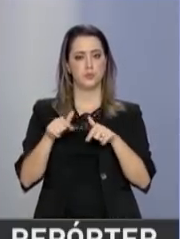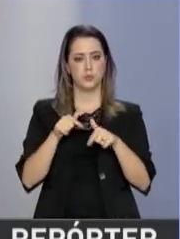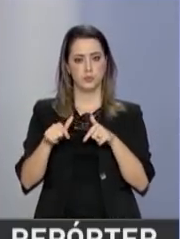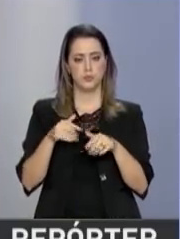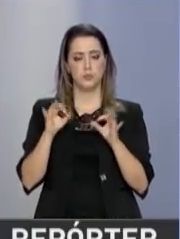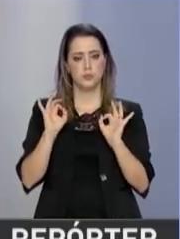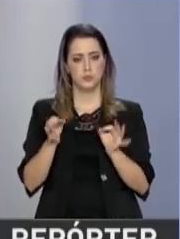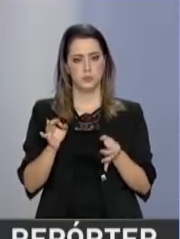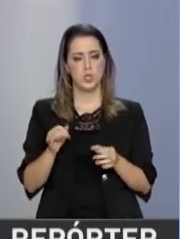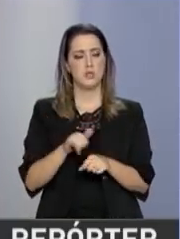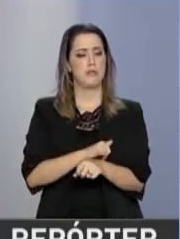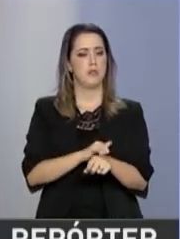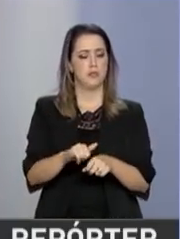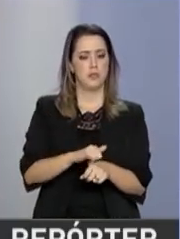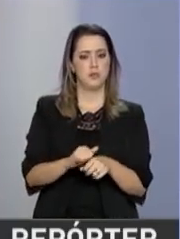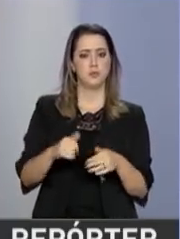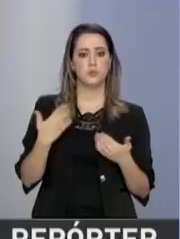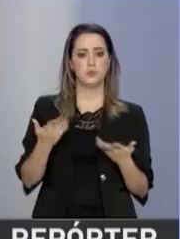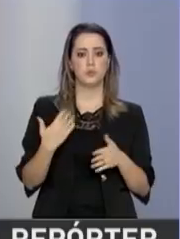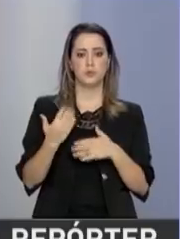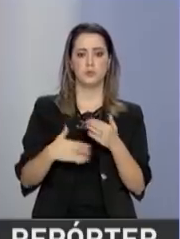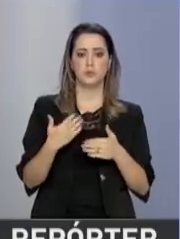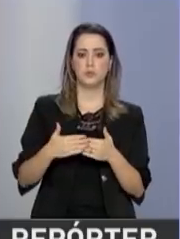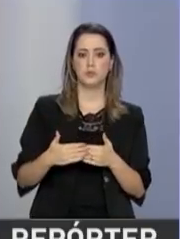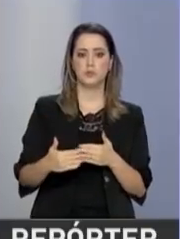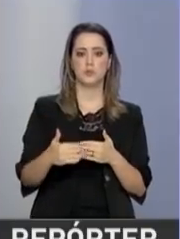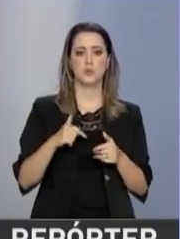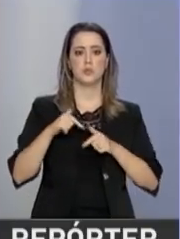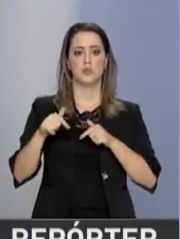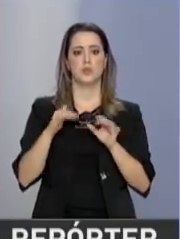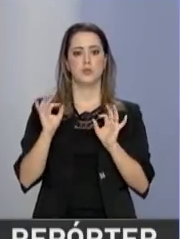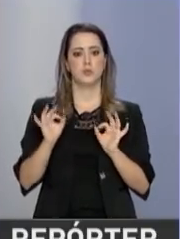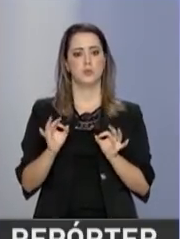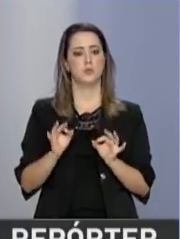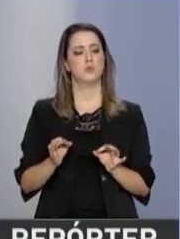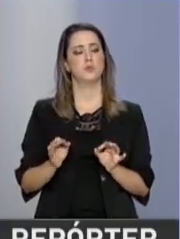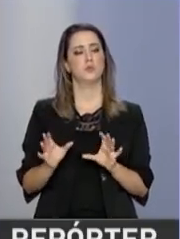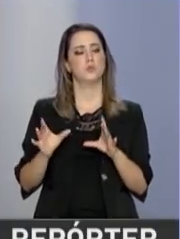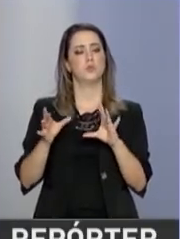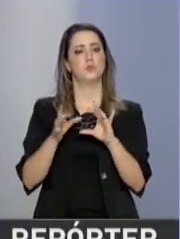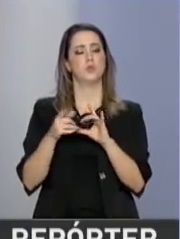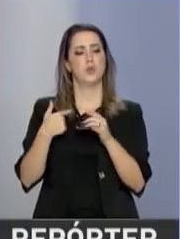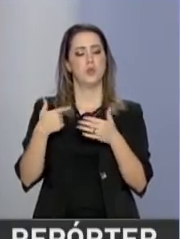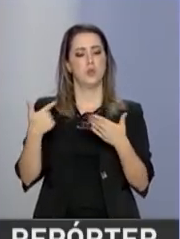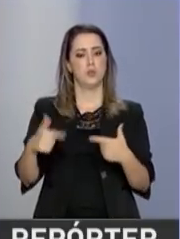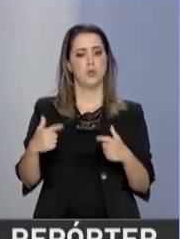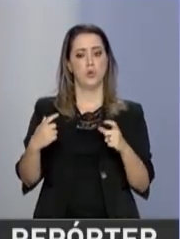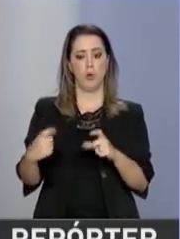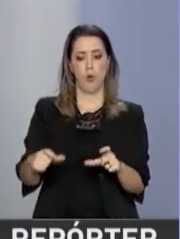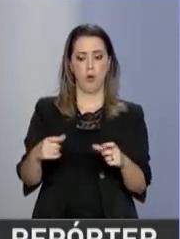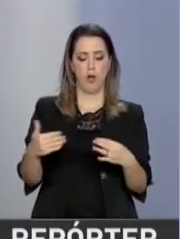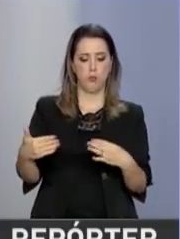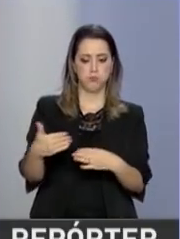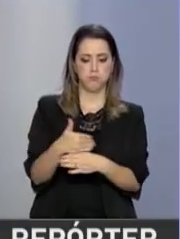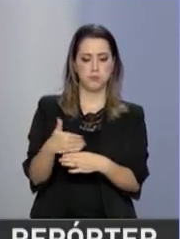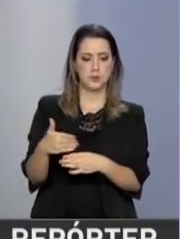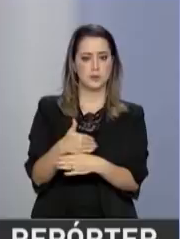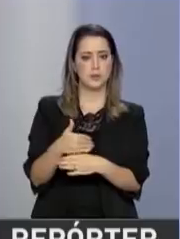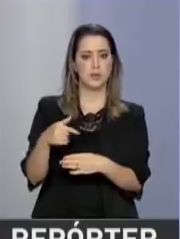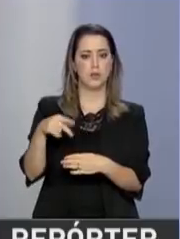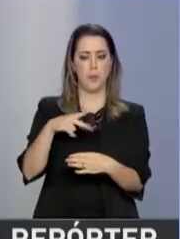tático de atuação onde se desenvolve operações conjuntas nas áreas limítrofes entre um estado e outro ea